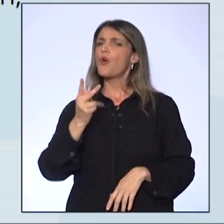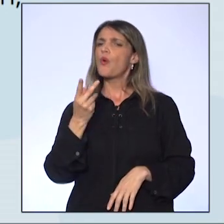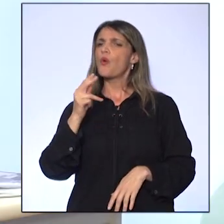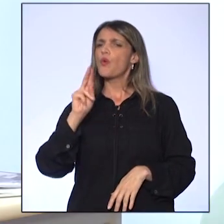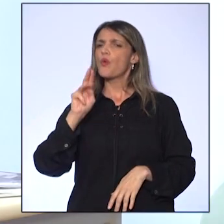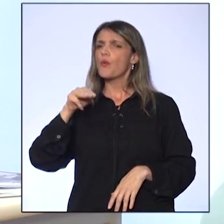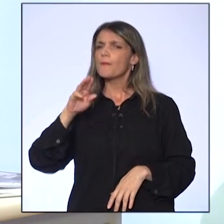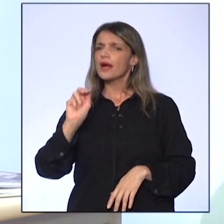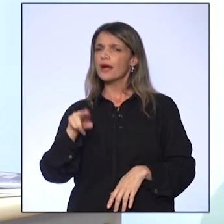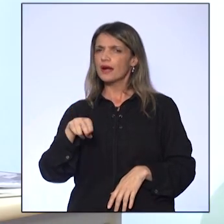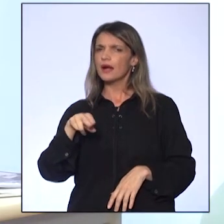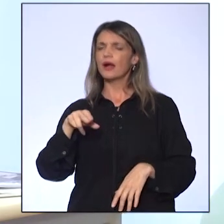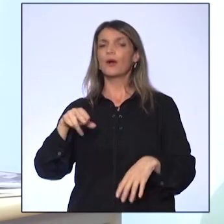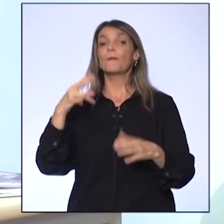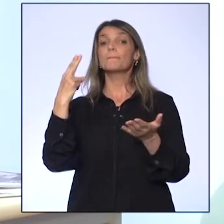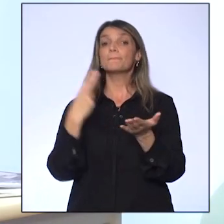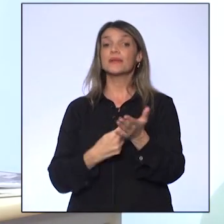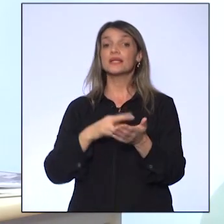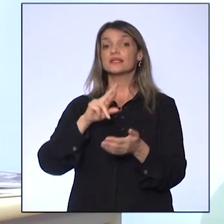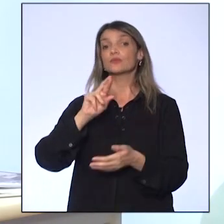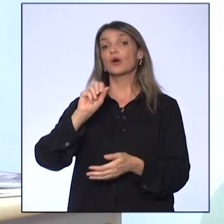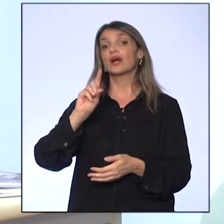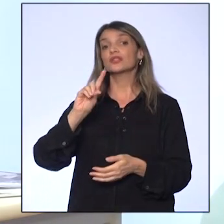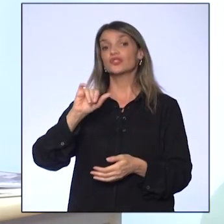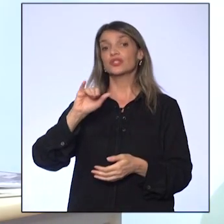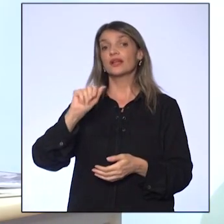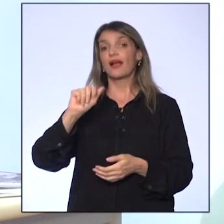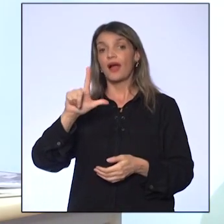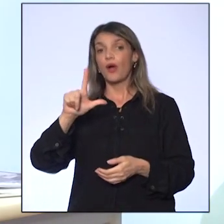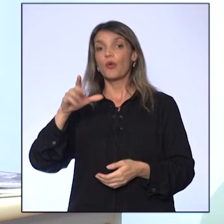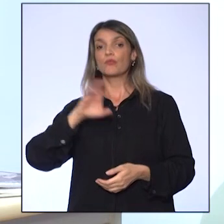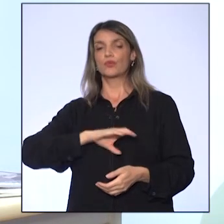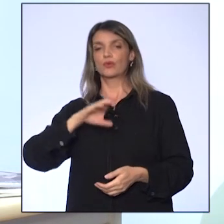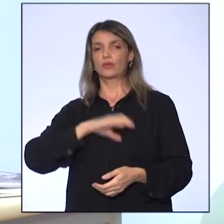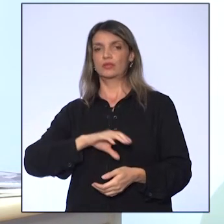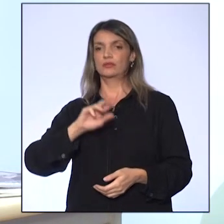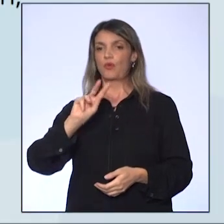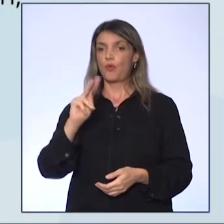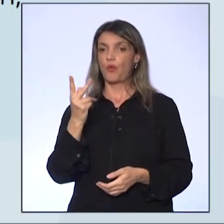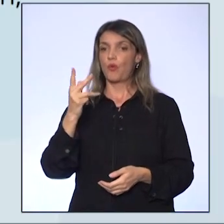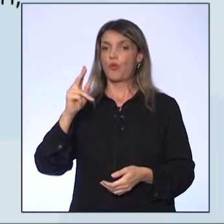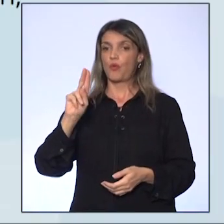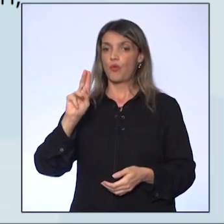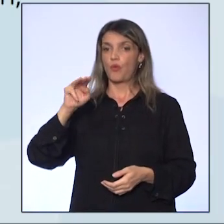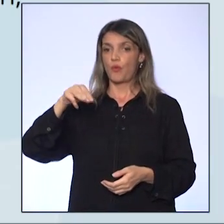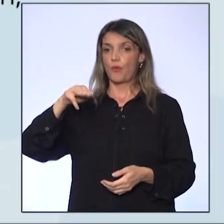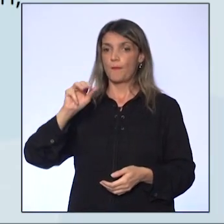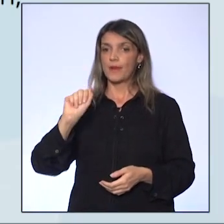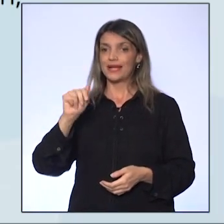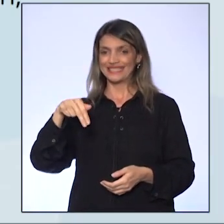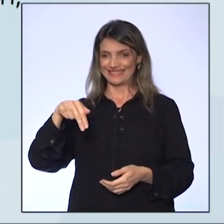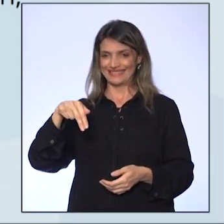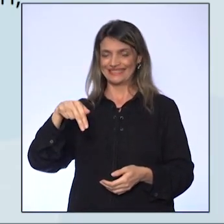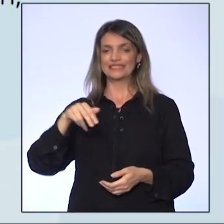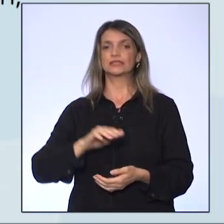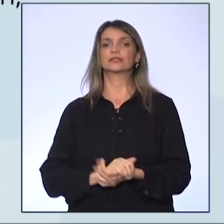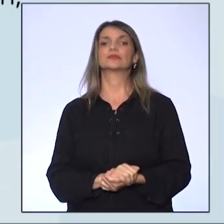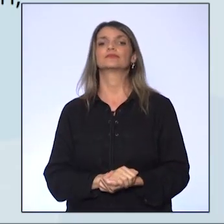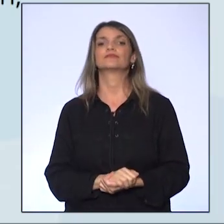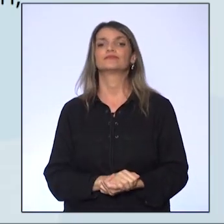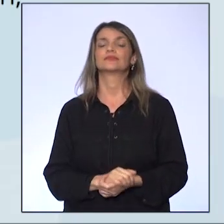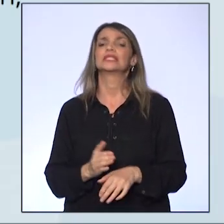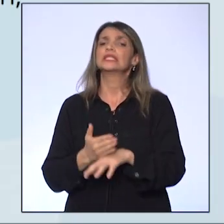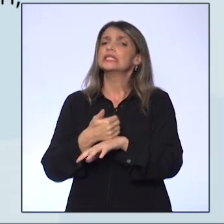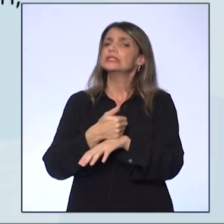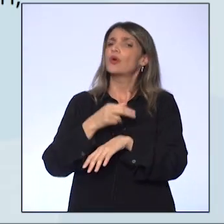a mesmo radical do português. Olha lá, human, unhuman. Antes de unhuman, nós temos